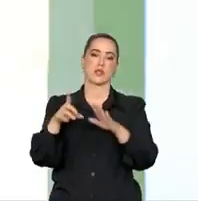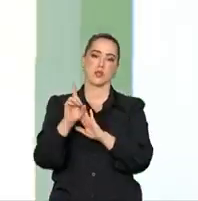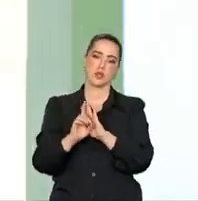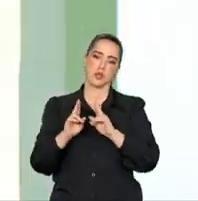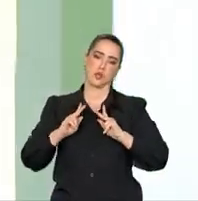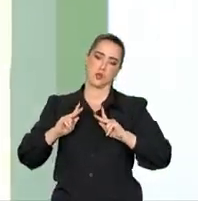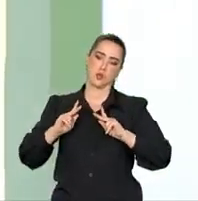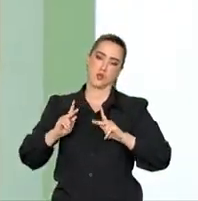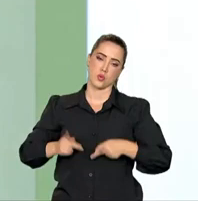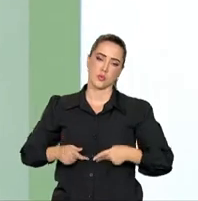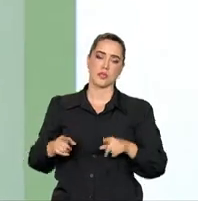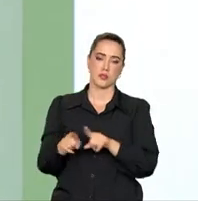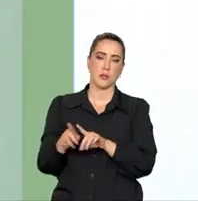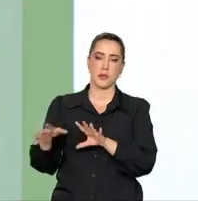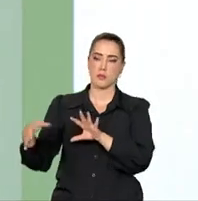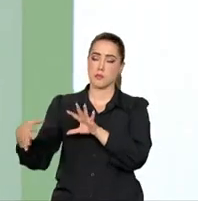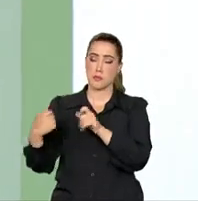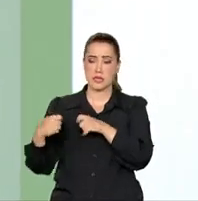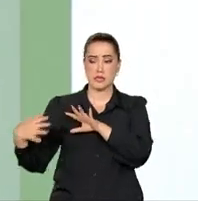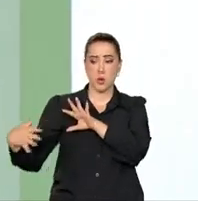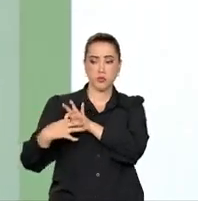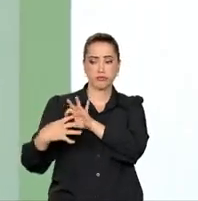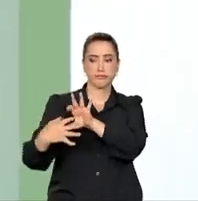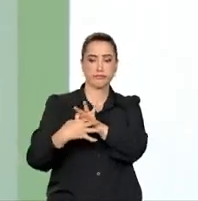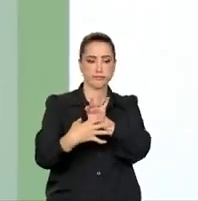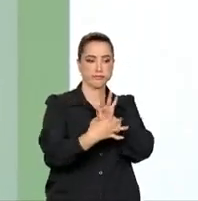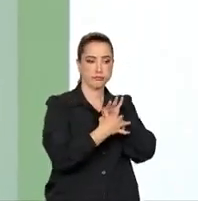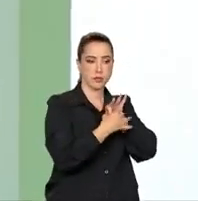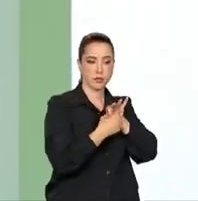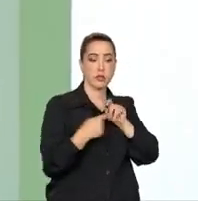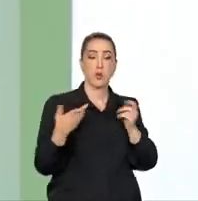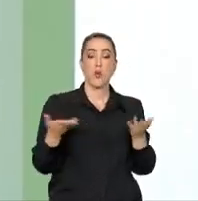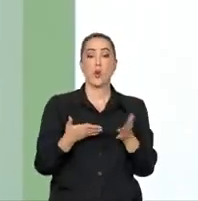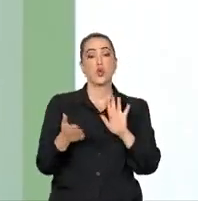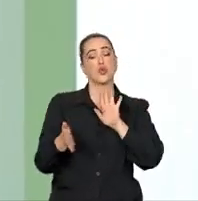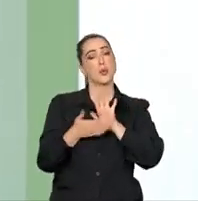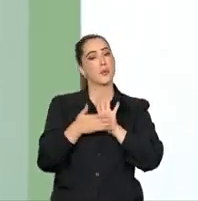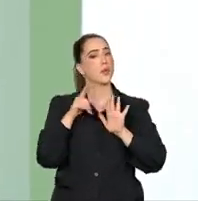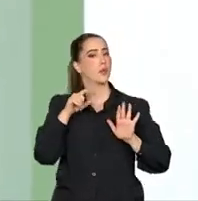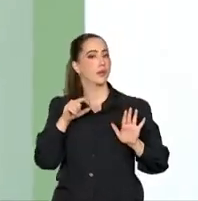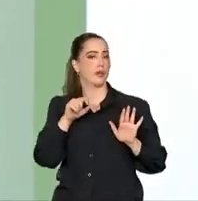direitos humanos. O que eu estou propondo aqui na prática é,